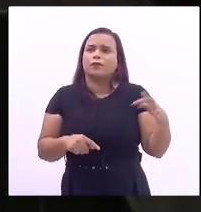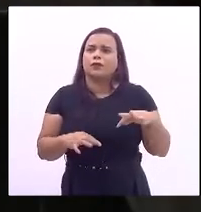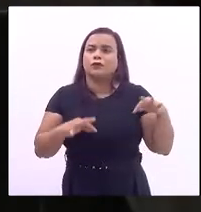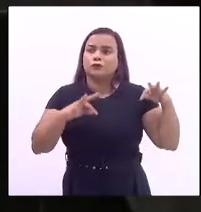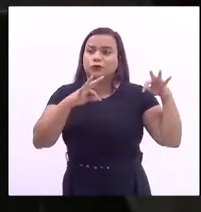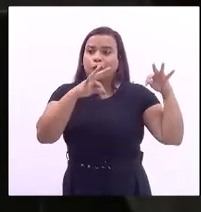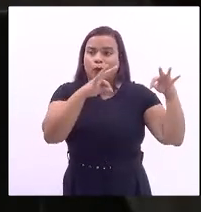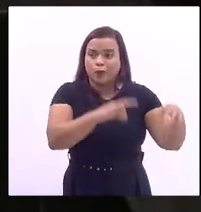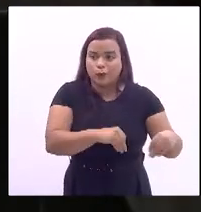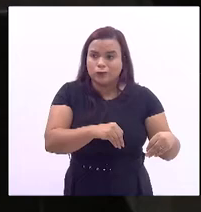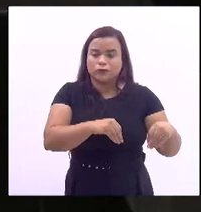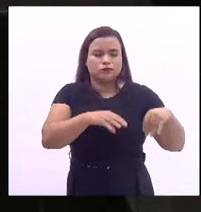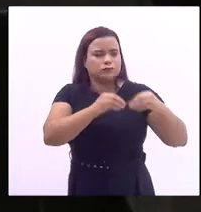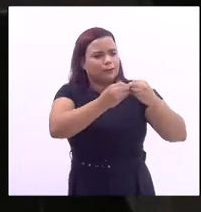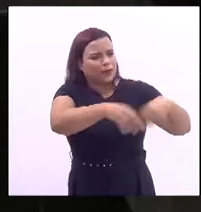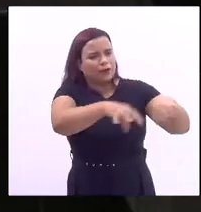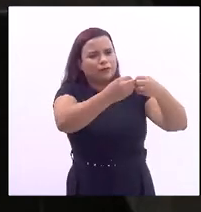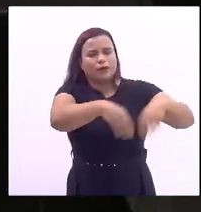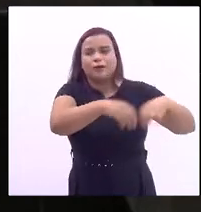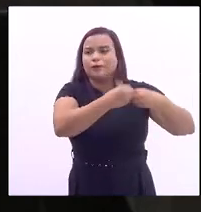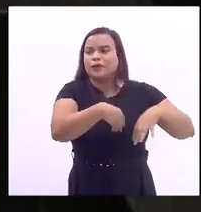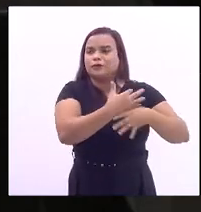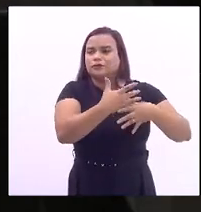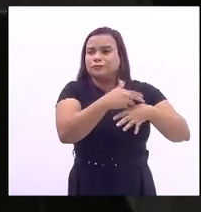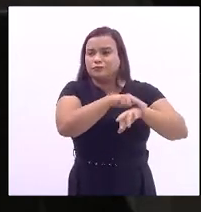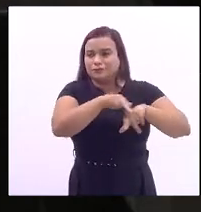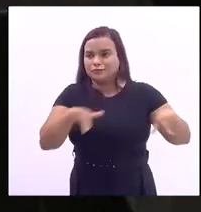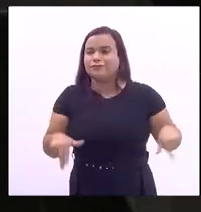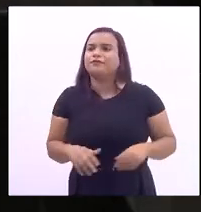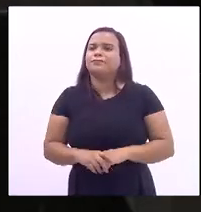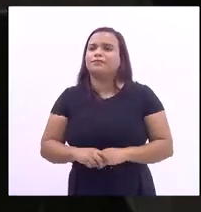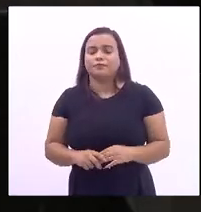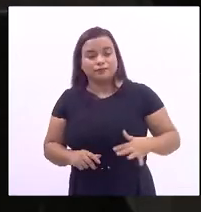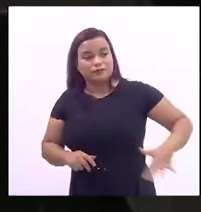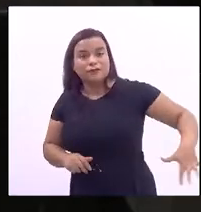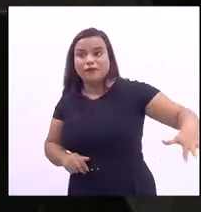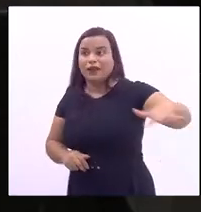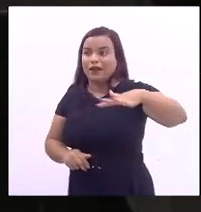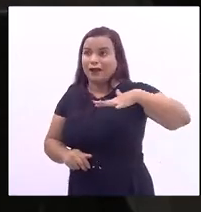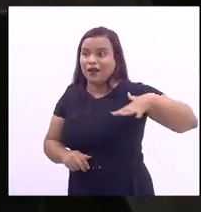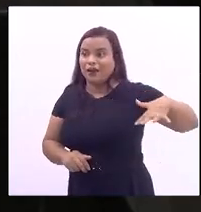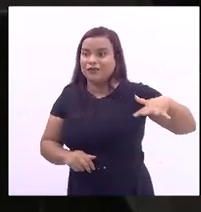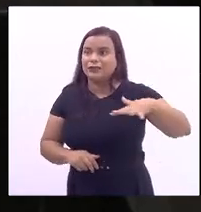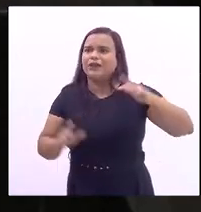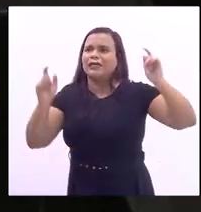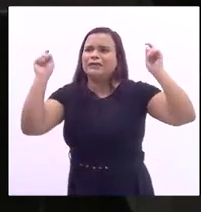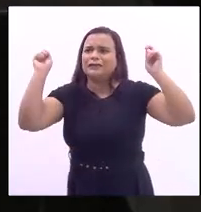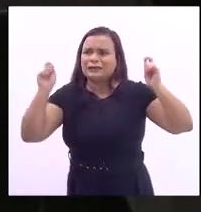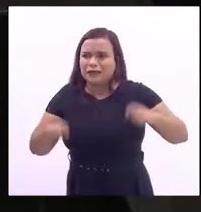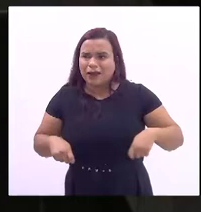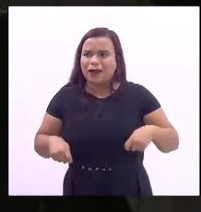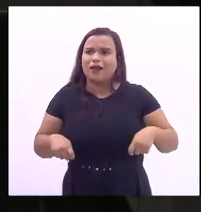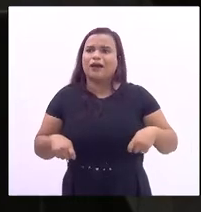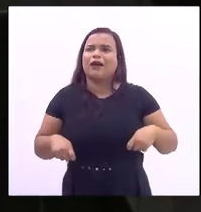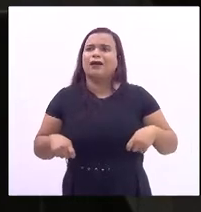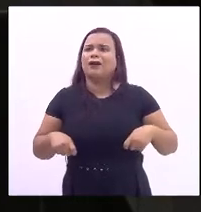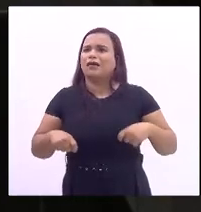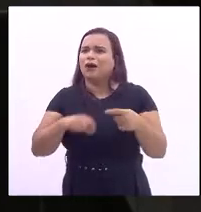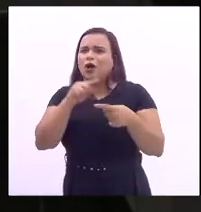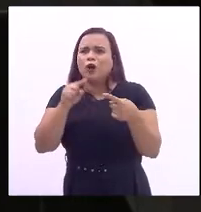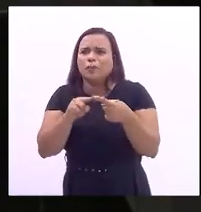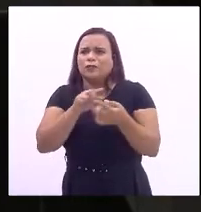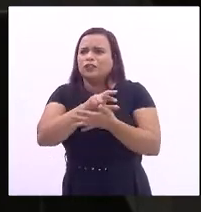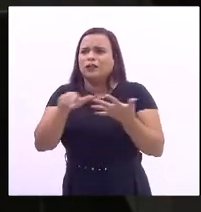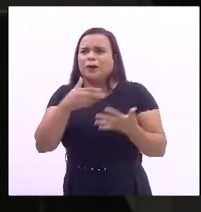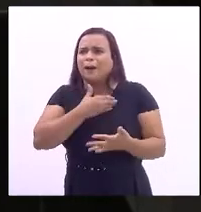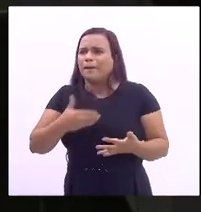todas as outras interferências urbanas aquela ela área cabe fins públicos